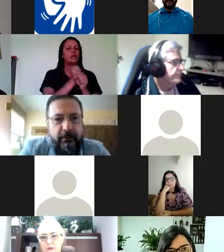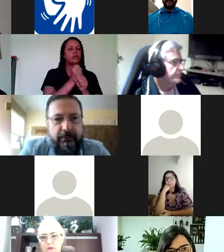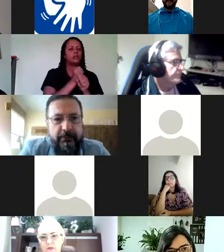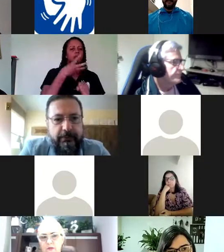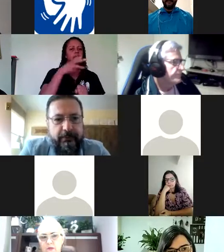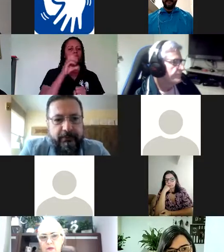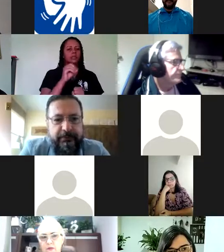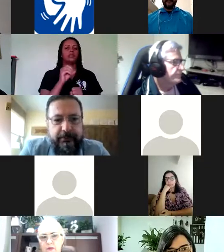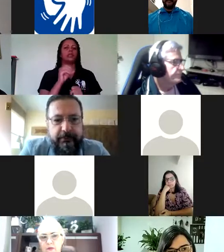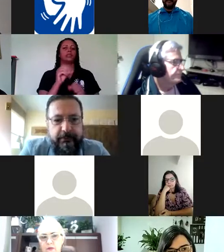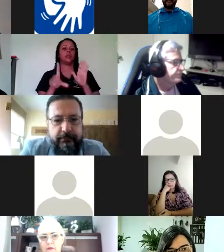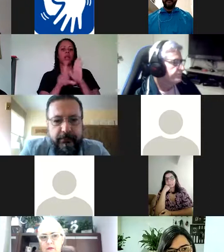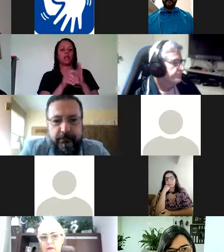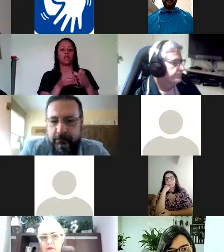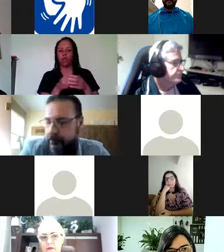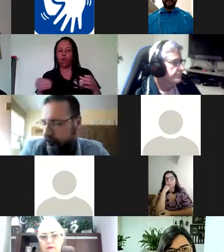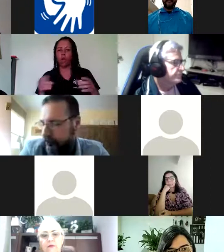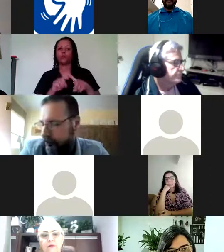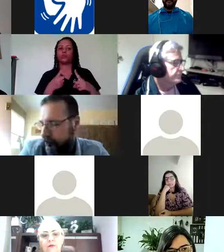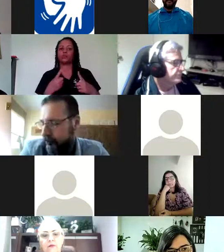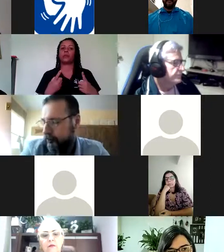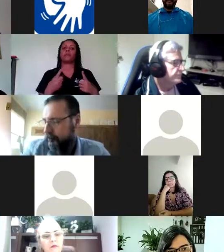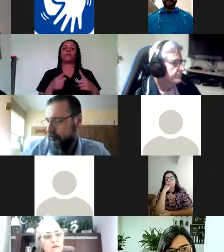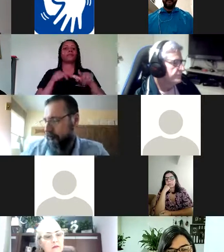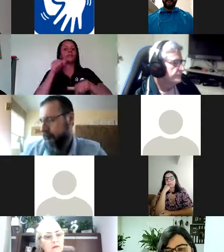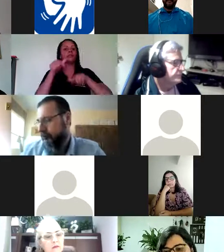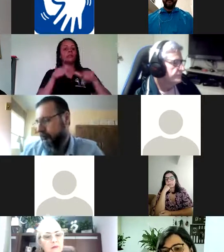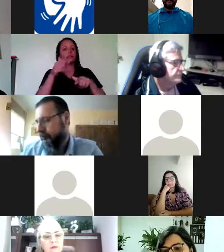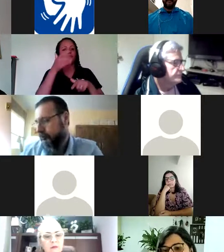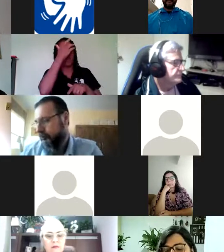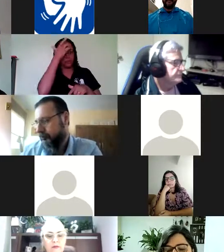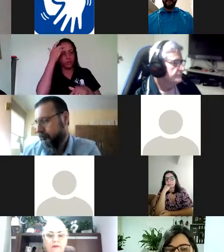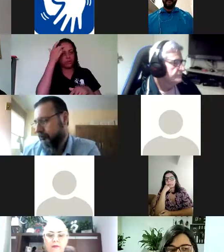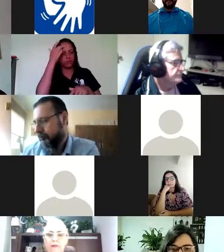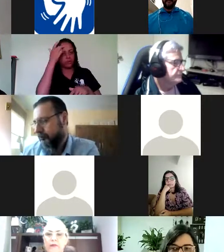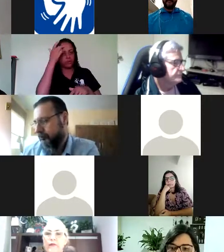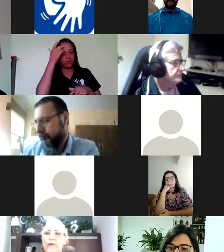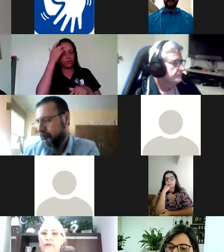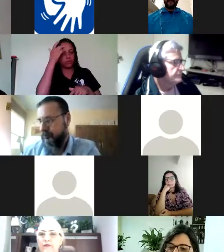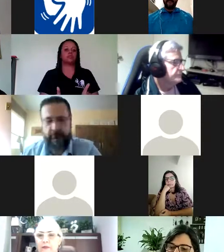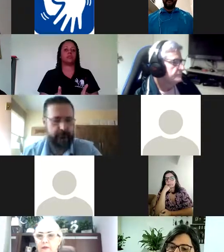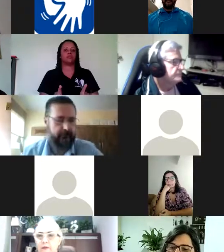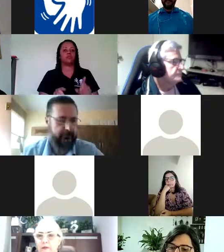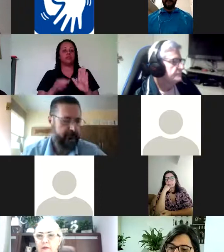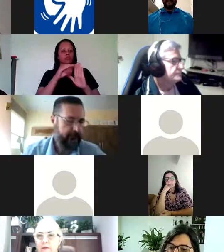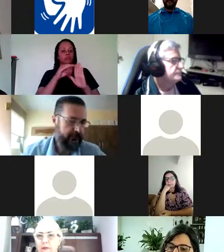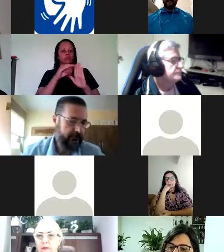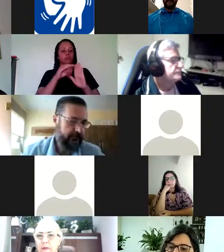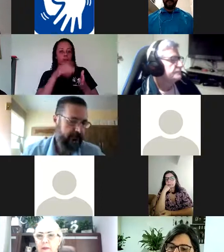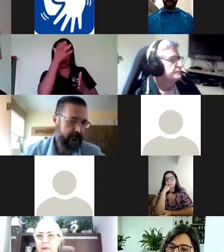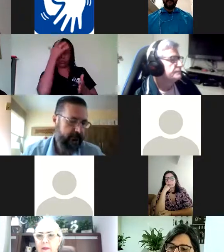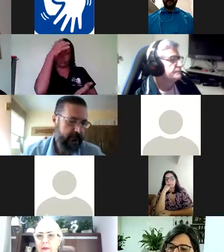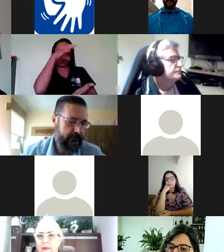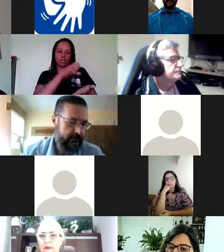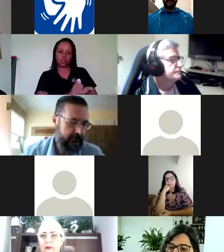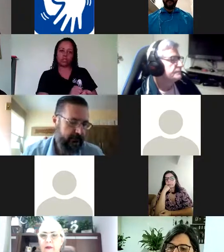o trabalho da pessoa com deficiência. E a próxima pessoa aqui inscrita é o Scaboli, depois a Nélia, tem